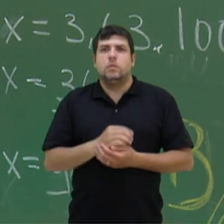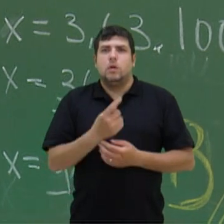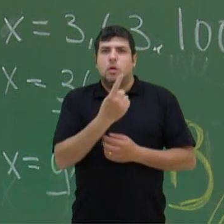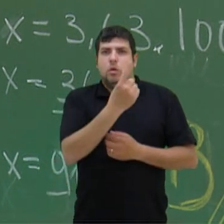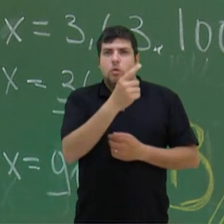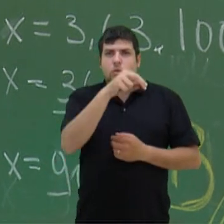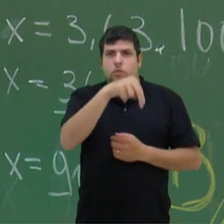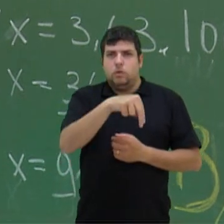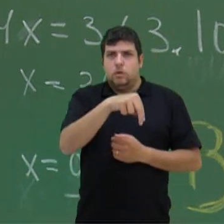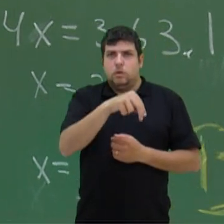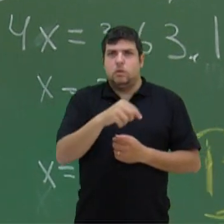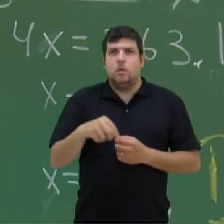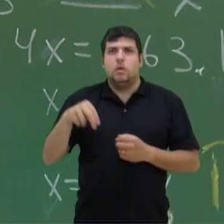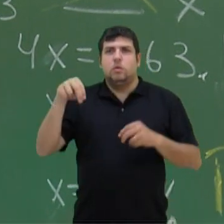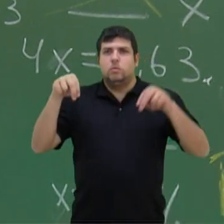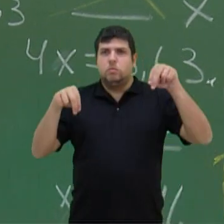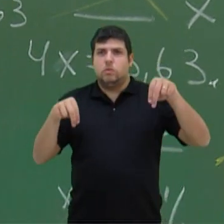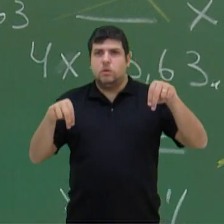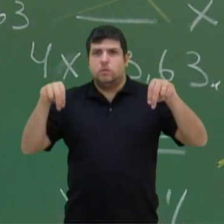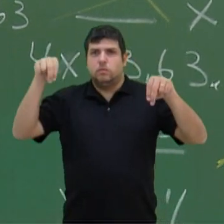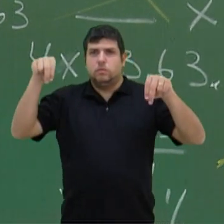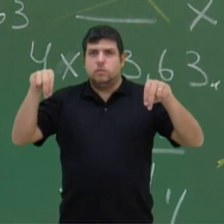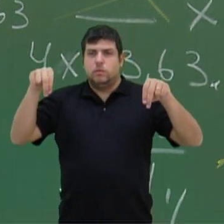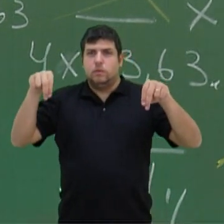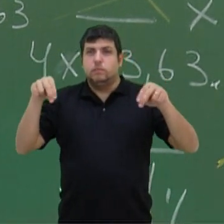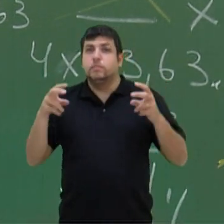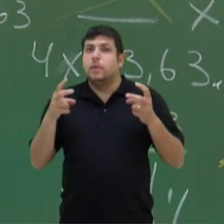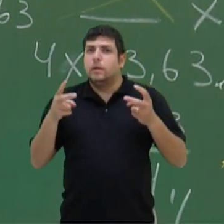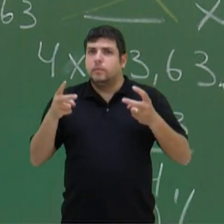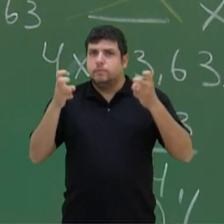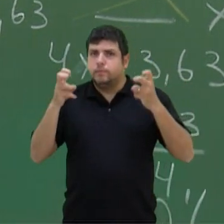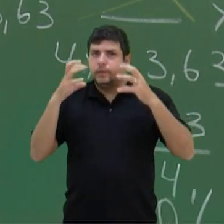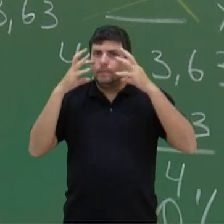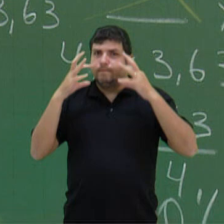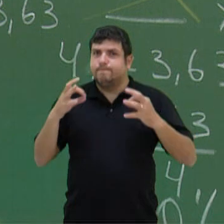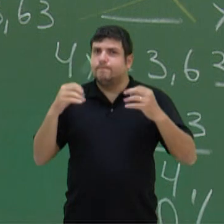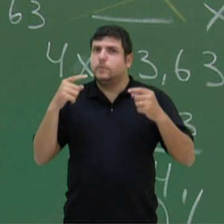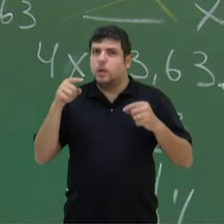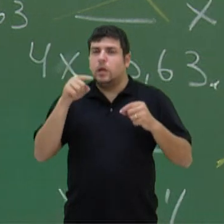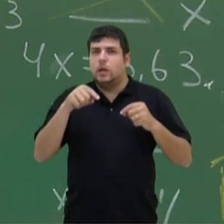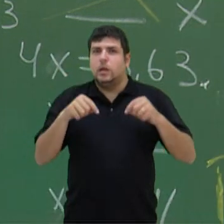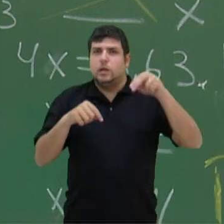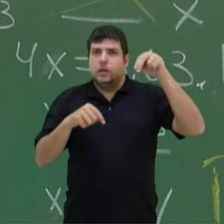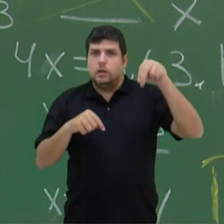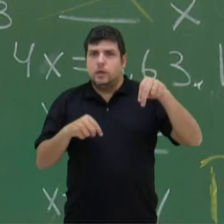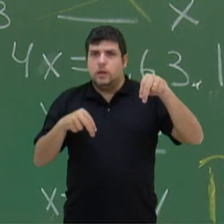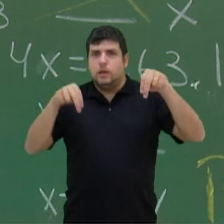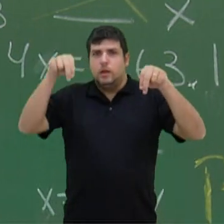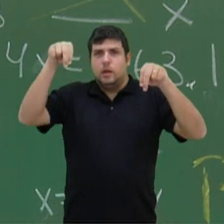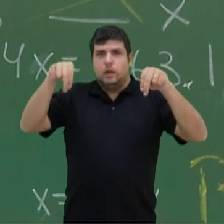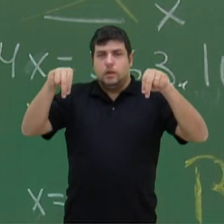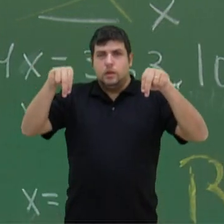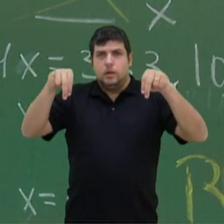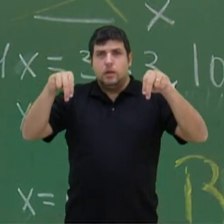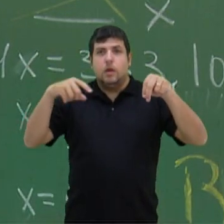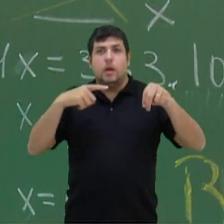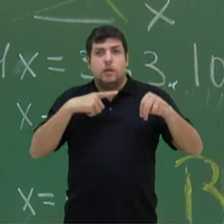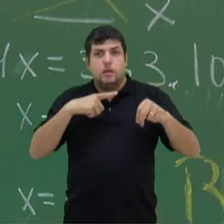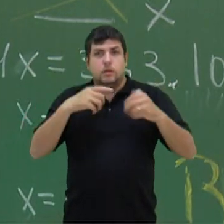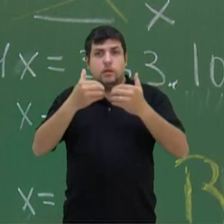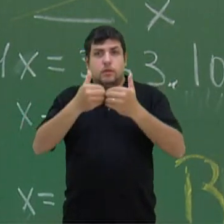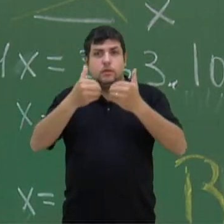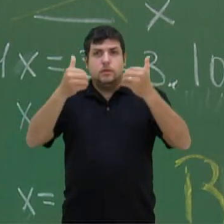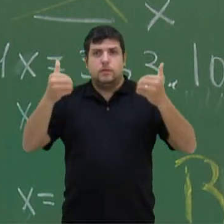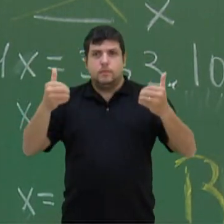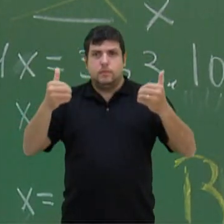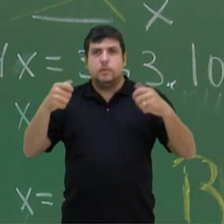aqui e outro N aqui, tá? Presta atenção que nessa fórmula a gente tem 2 nitrogênios, mas eles aparecem separados, tá?